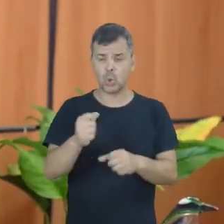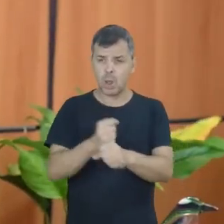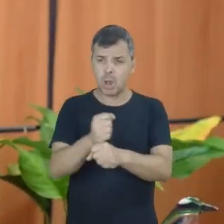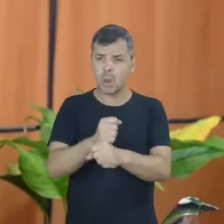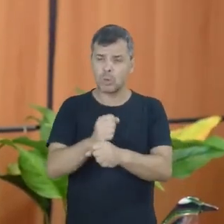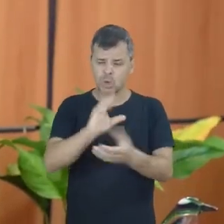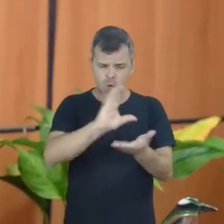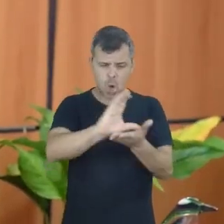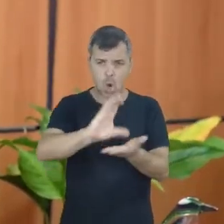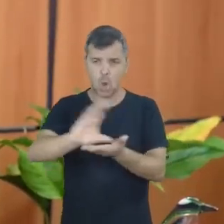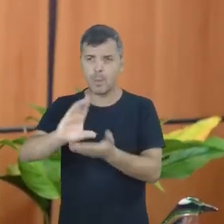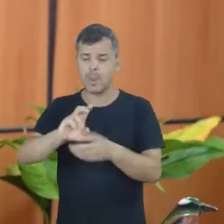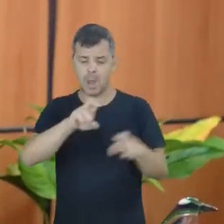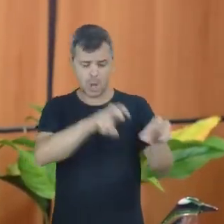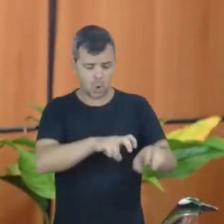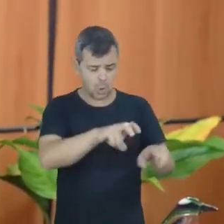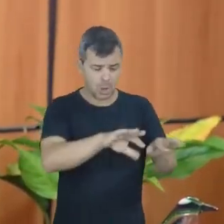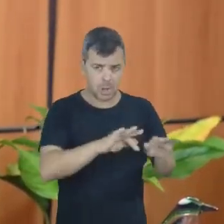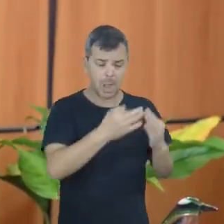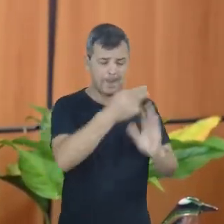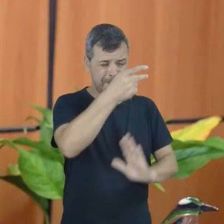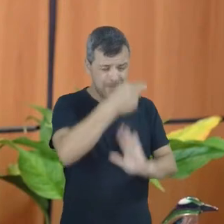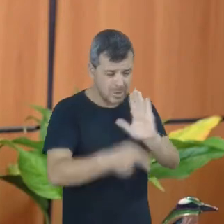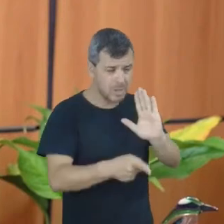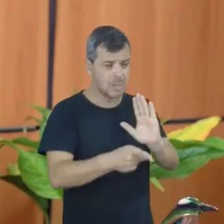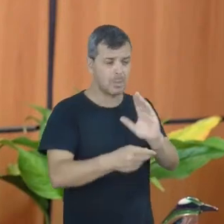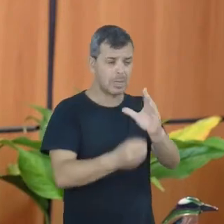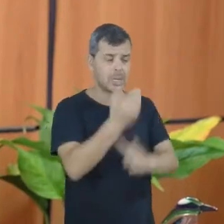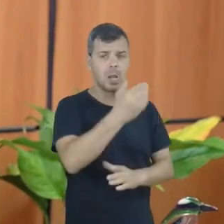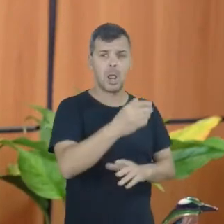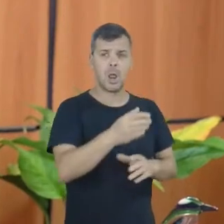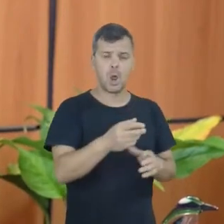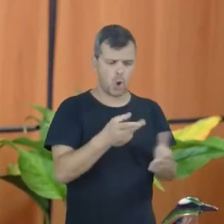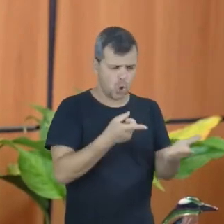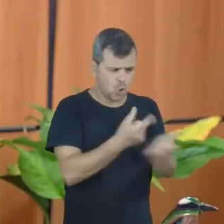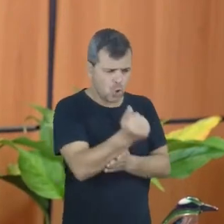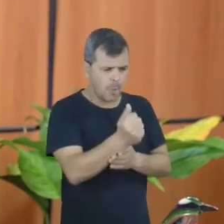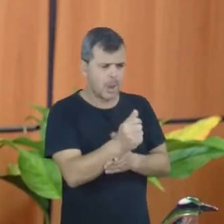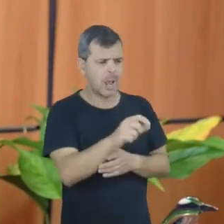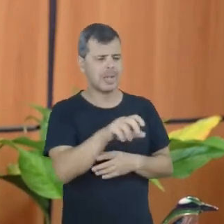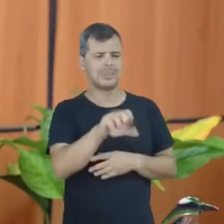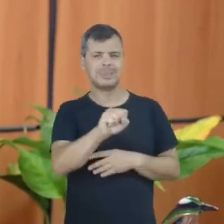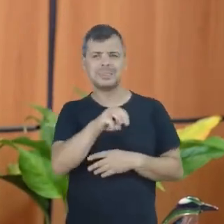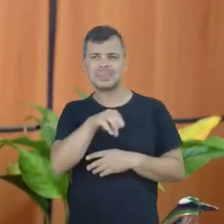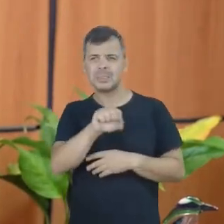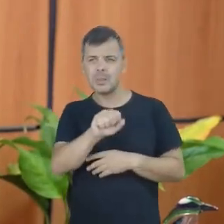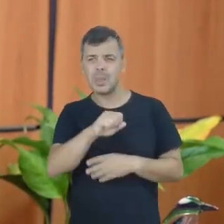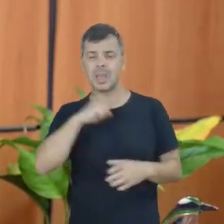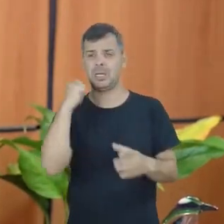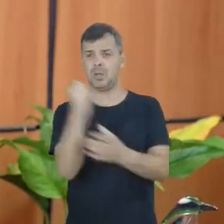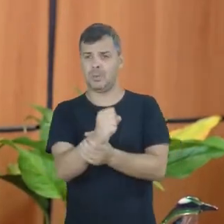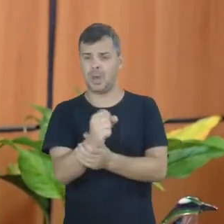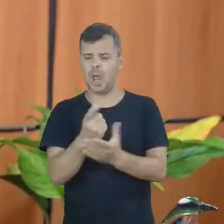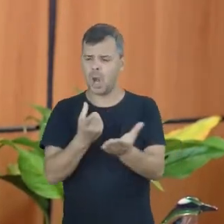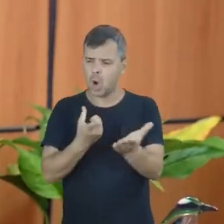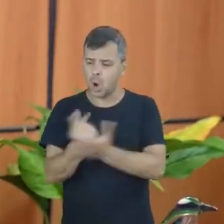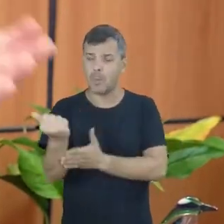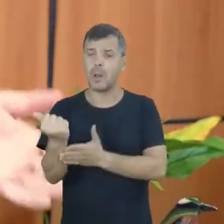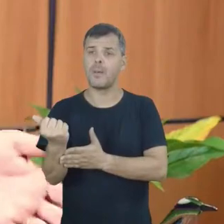muito recurso para a agricultura familiar, planejar sua produção, comprar sua semente, a garantia da